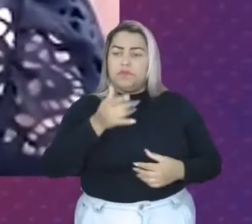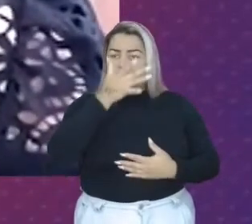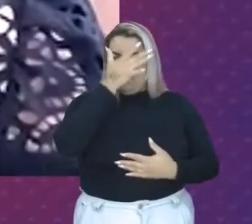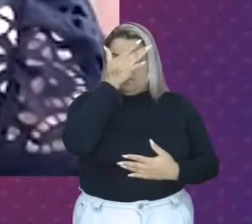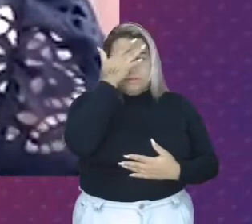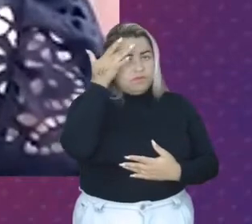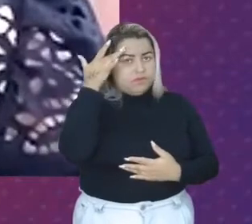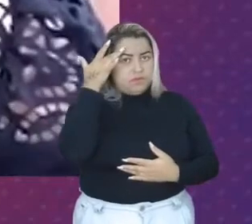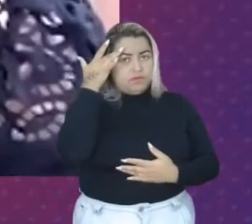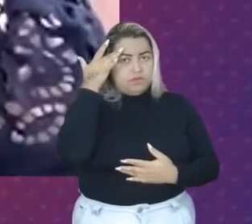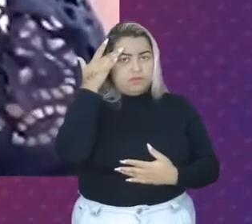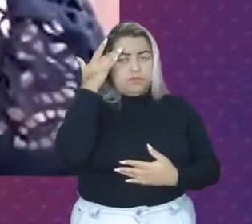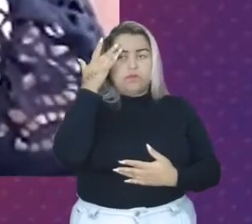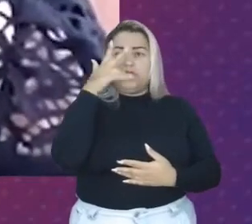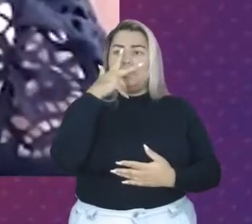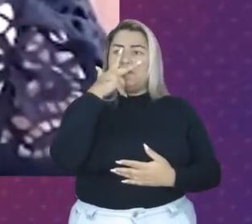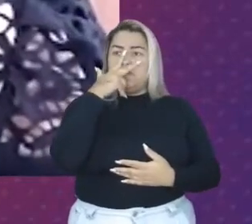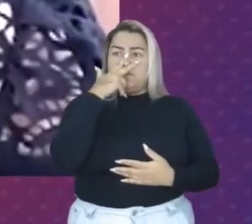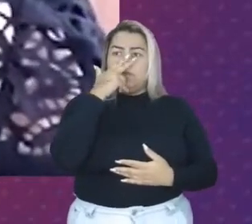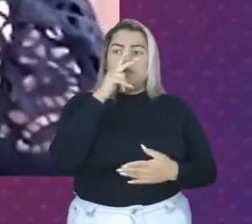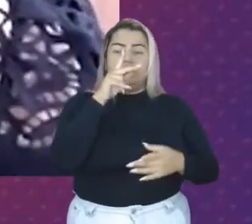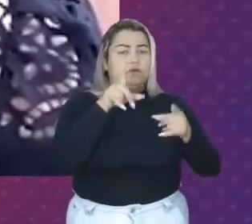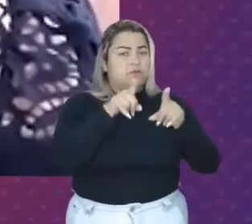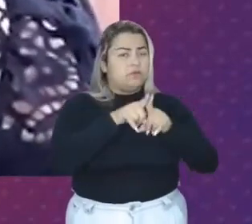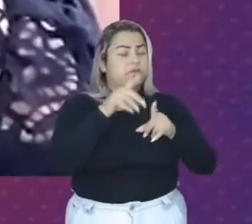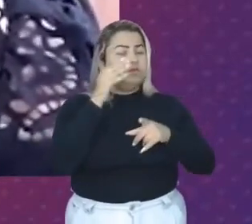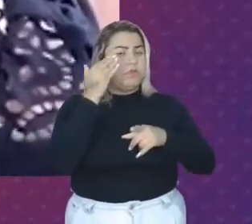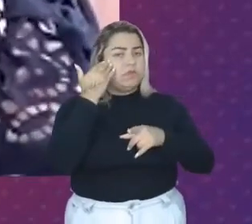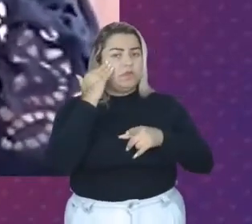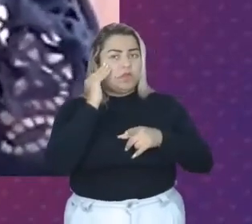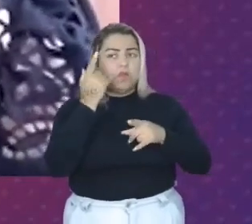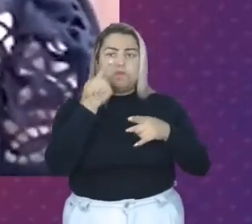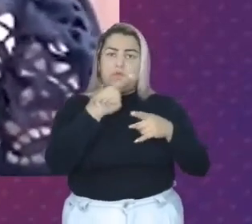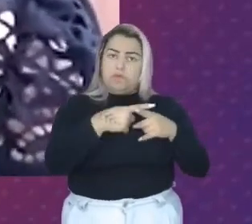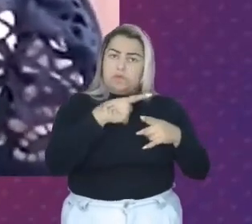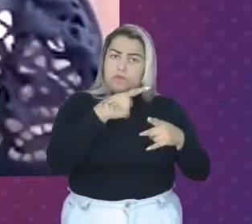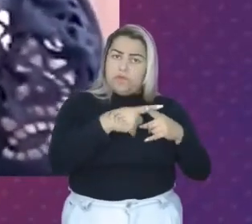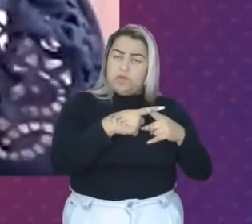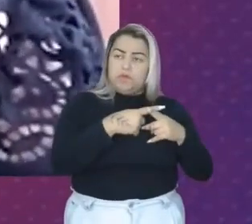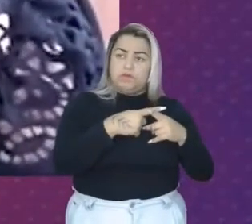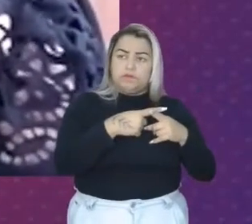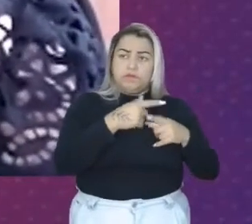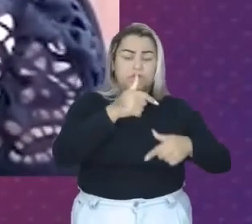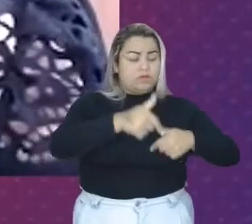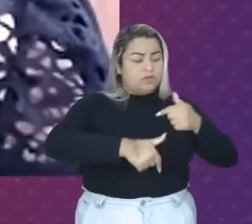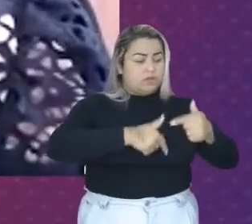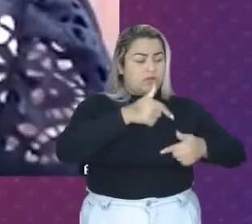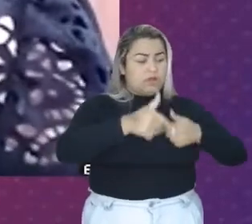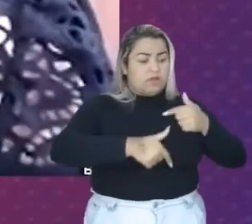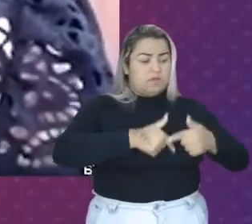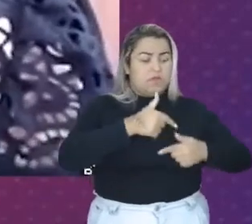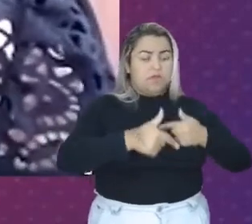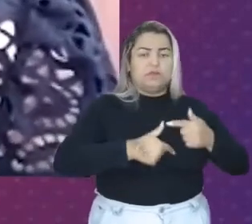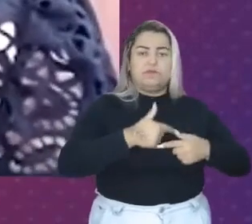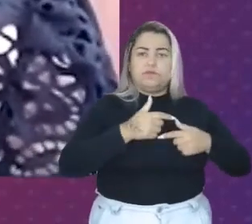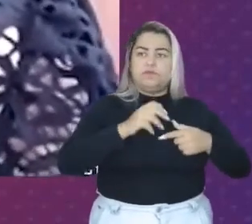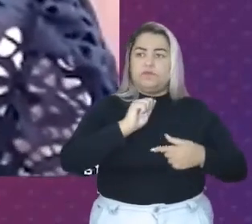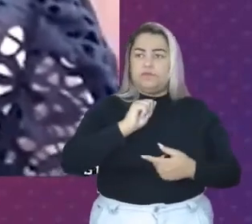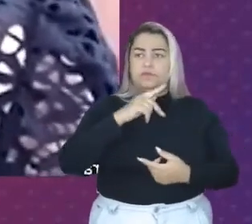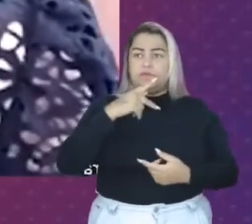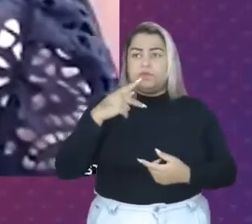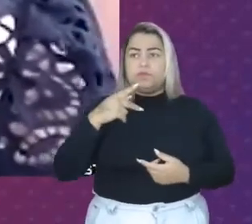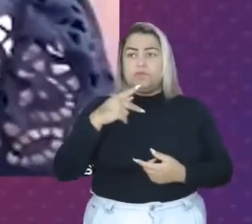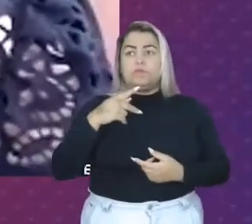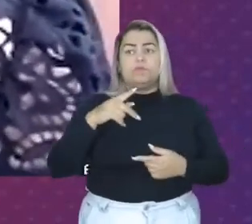pessoas se acham empreendedoras por estar trabalhando com o aplicativo, como se ela fosse